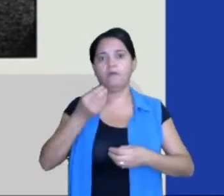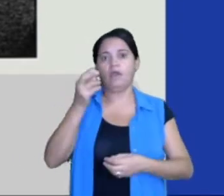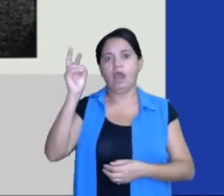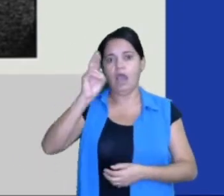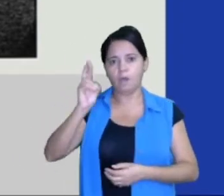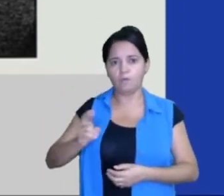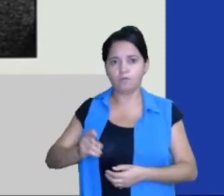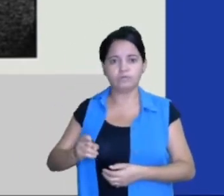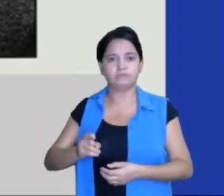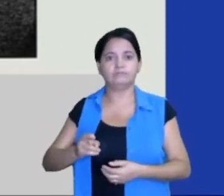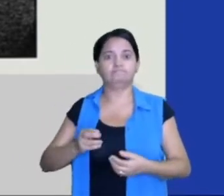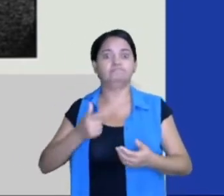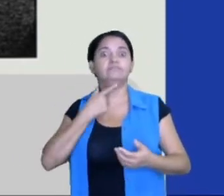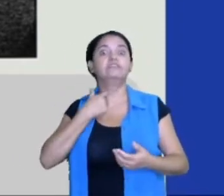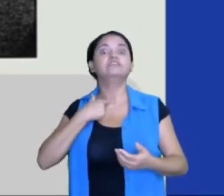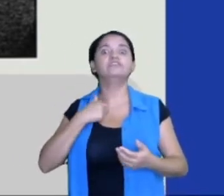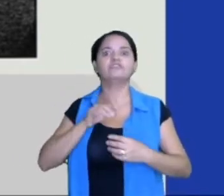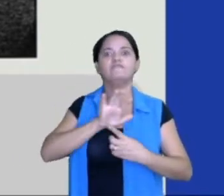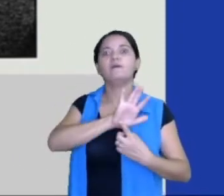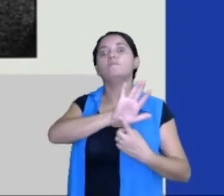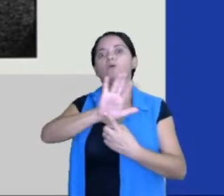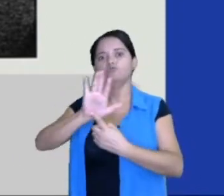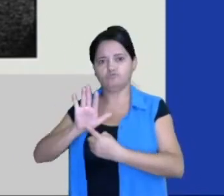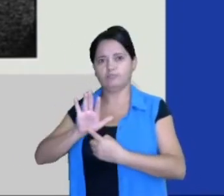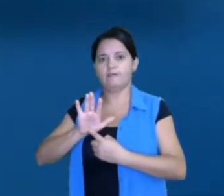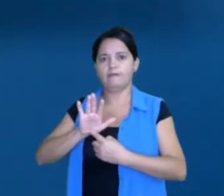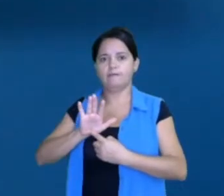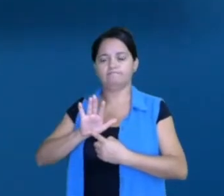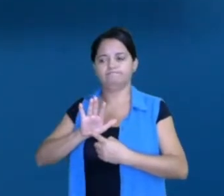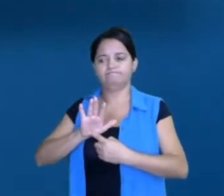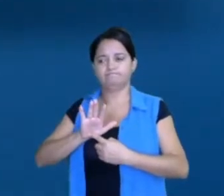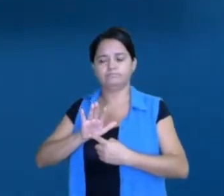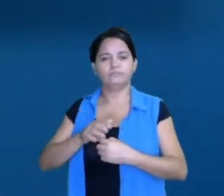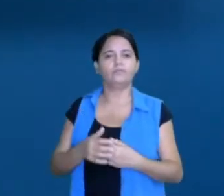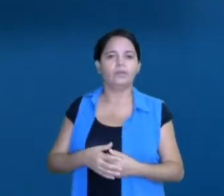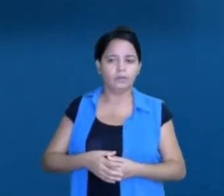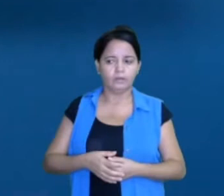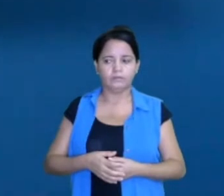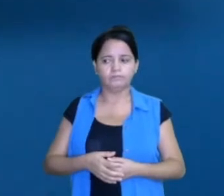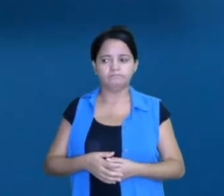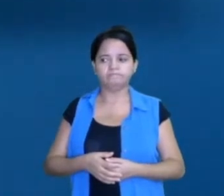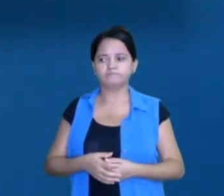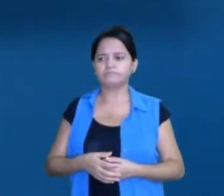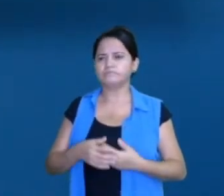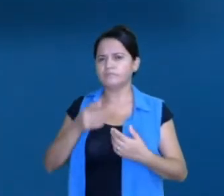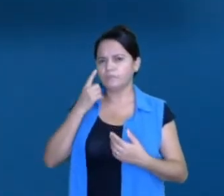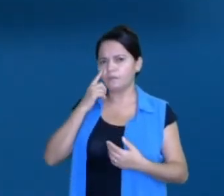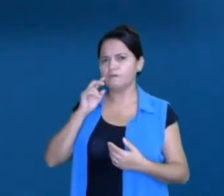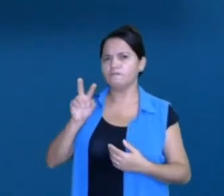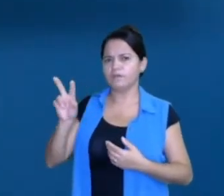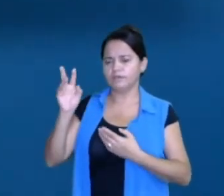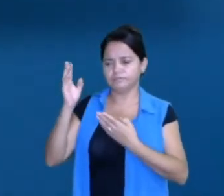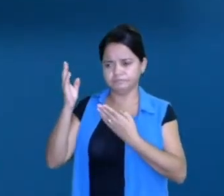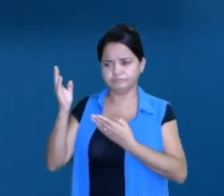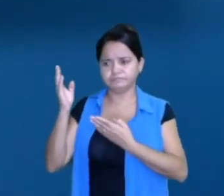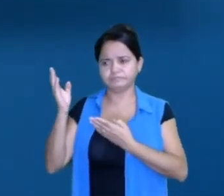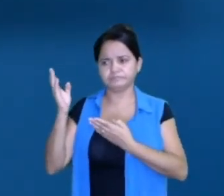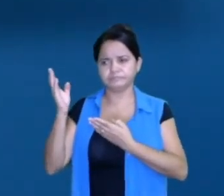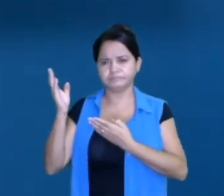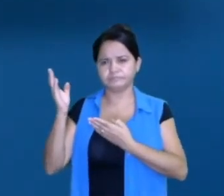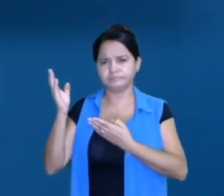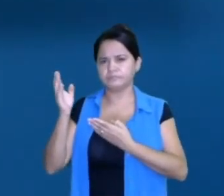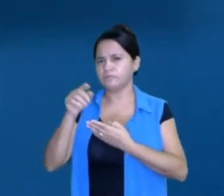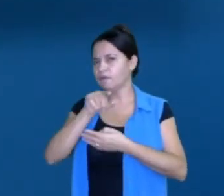isso aí. Bom, vou pedir para voltar a imagem para mim. Preste atenção, pessoal.